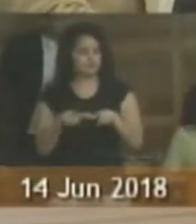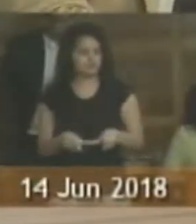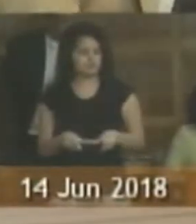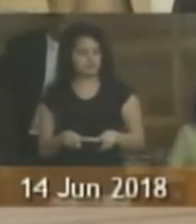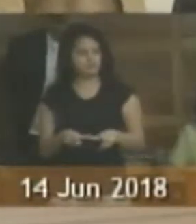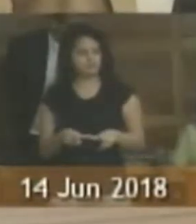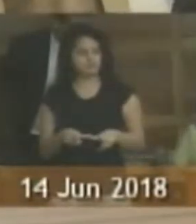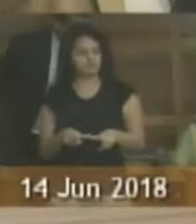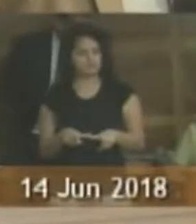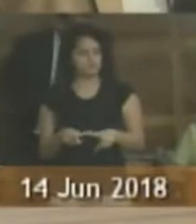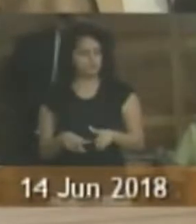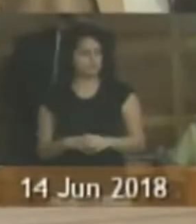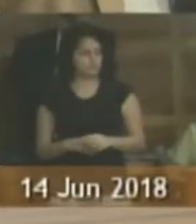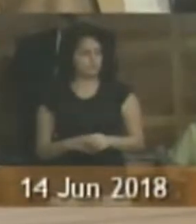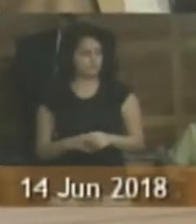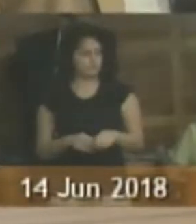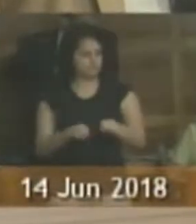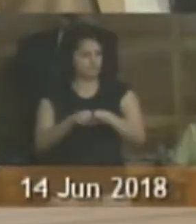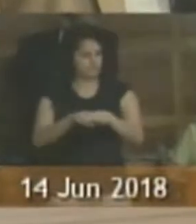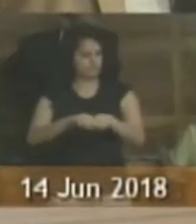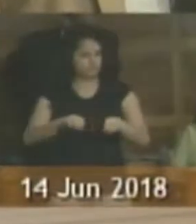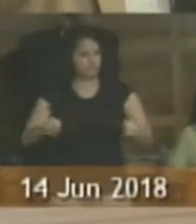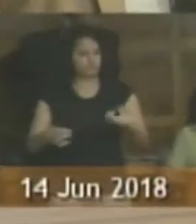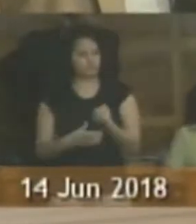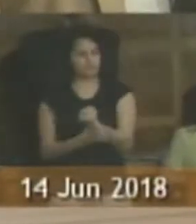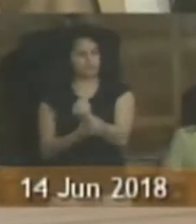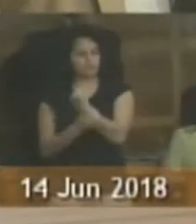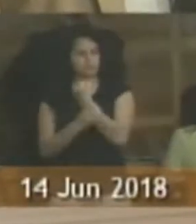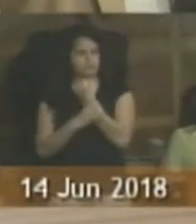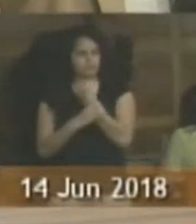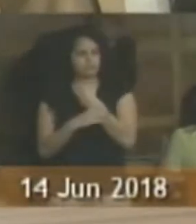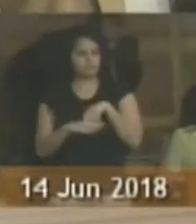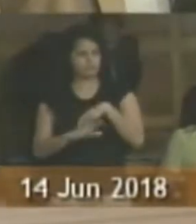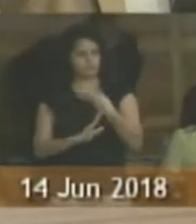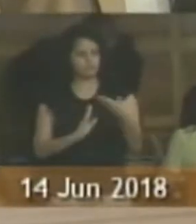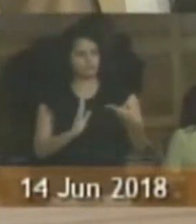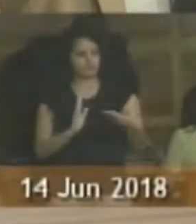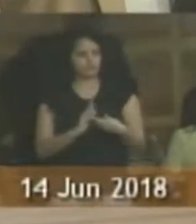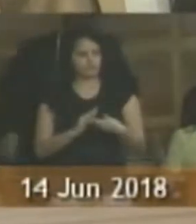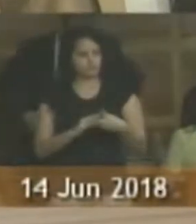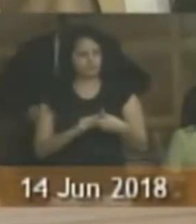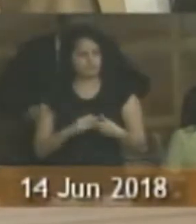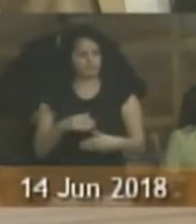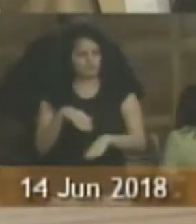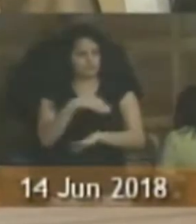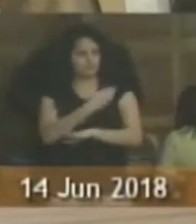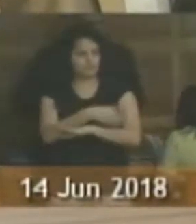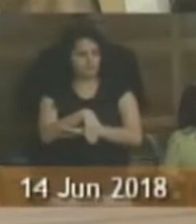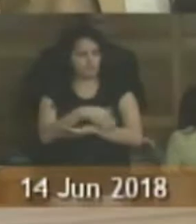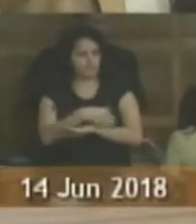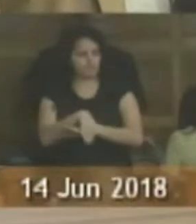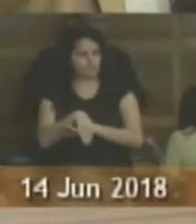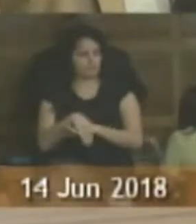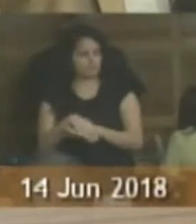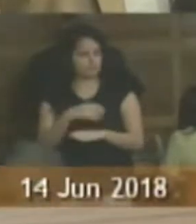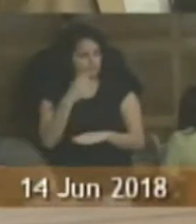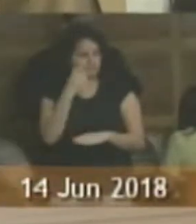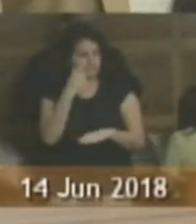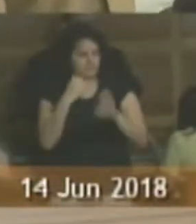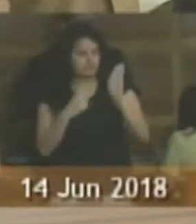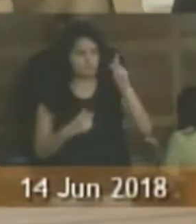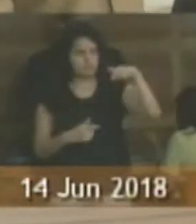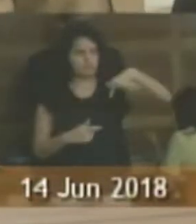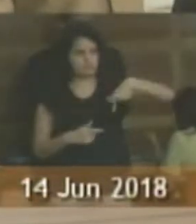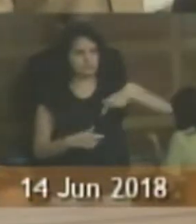de guarda-corpo em toda a extensão da estrada Clério João da Penha Filho, antiga estrada da Banqueta,